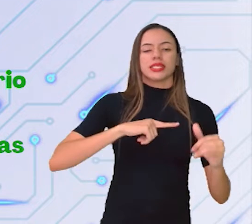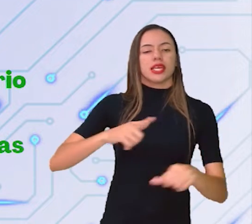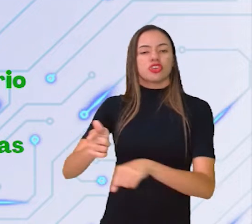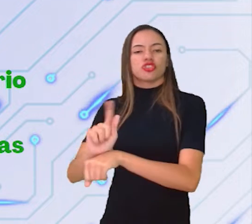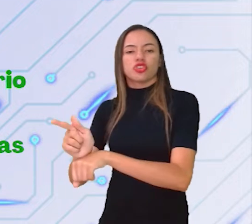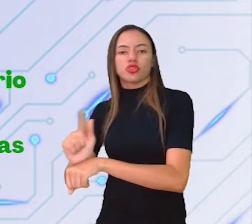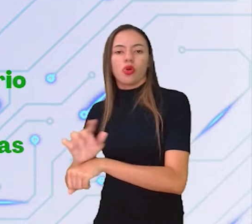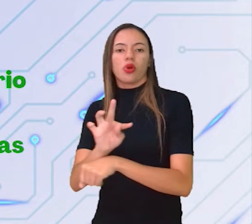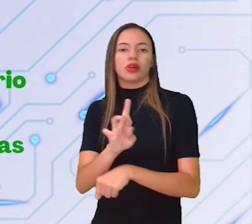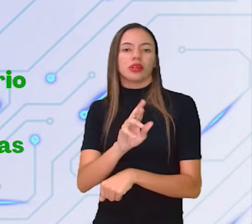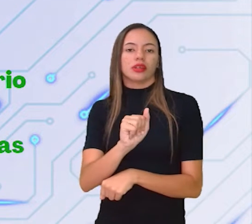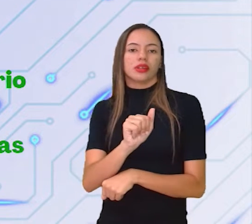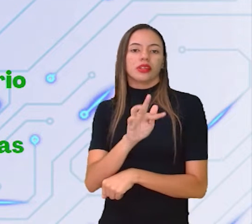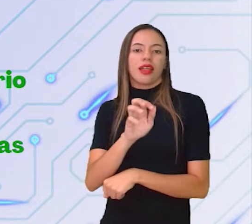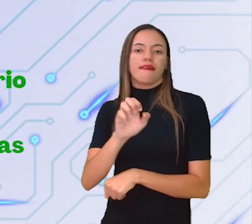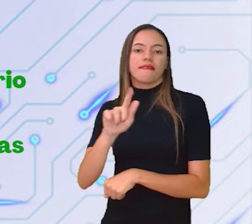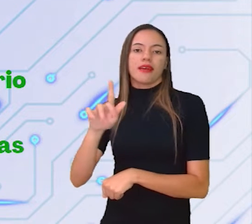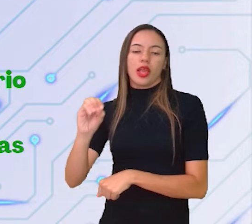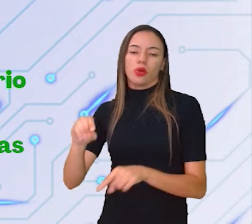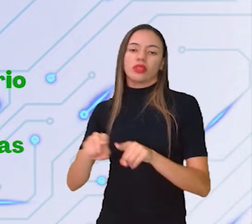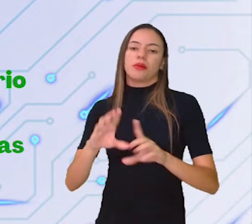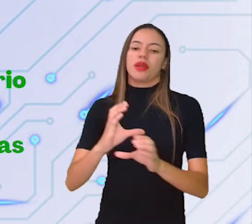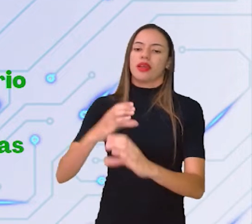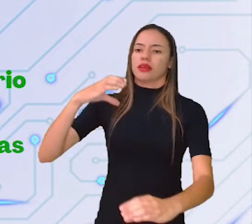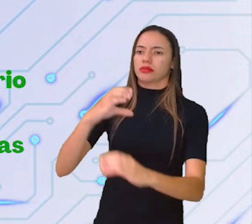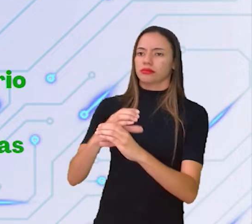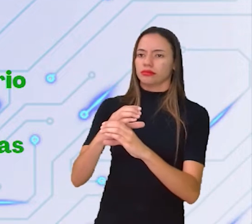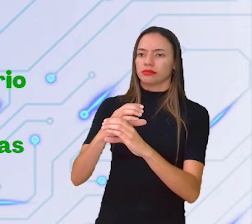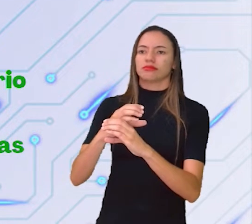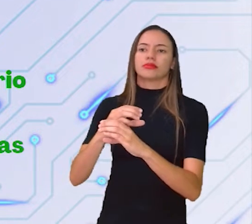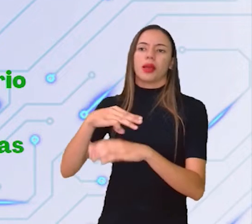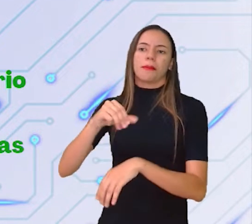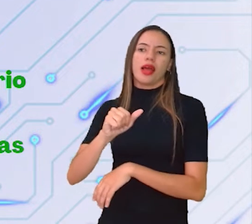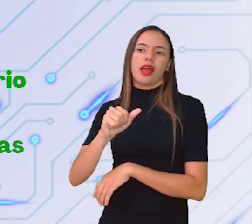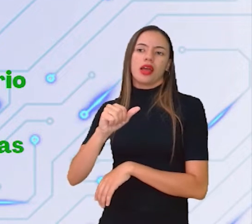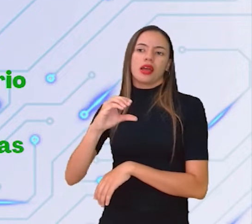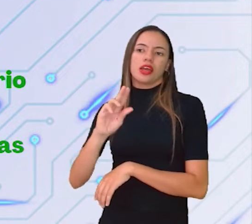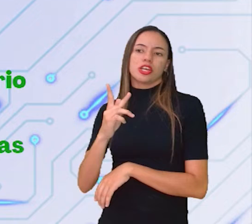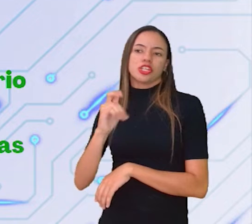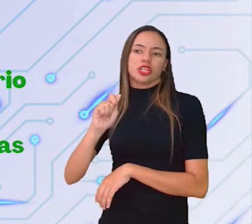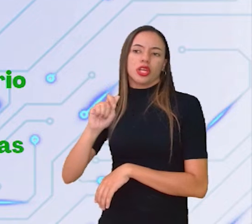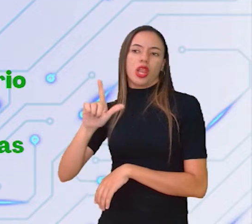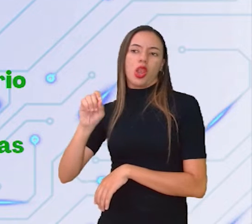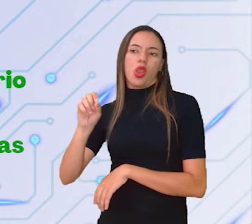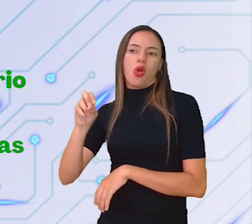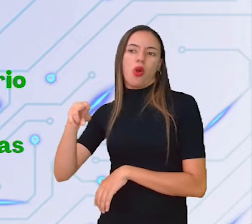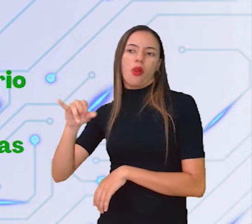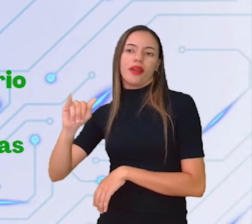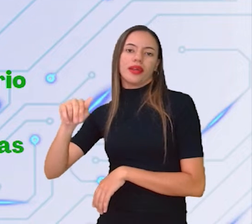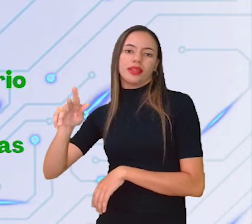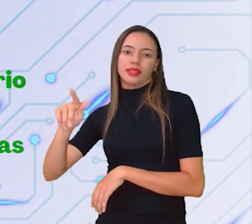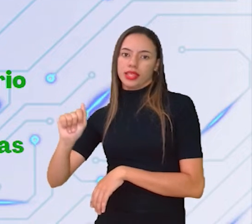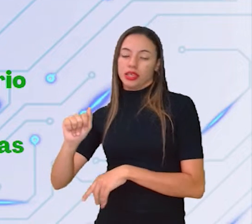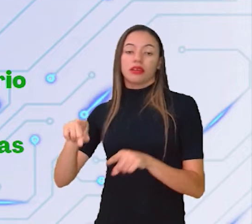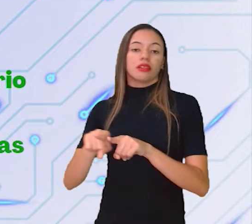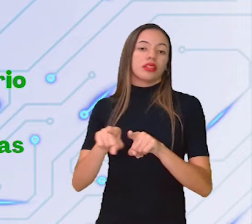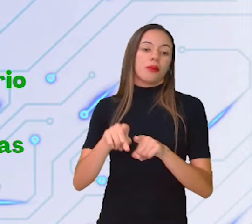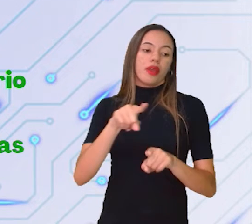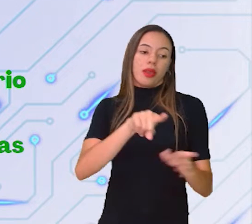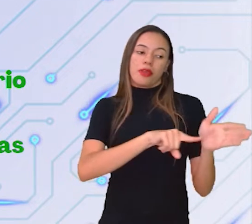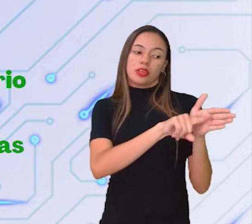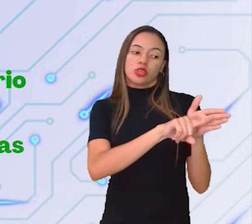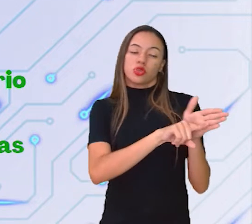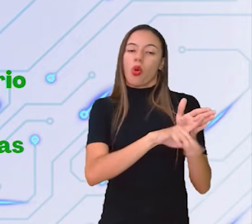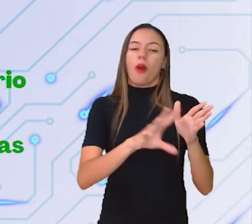de tráfego, engenheiro de machine learning, pura tecnologia moderna, né? Pesquisador em experiência do